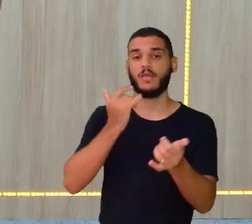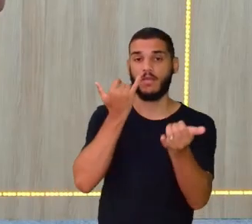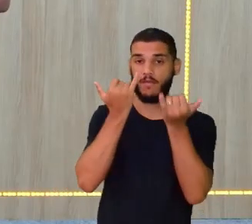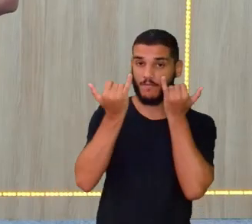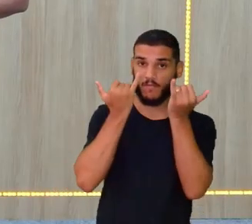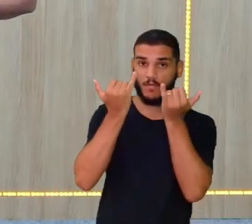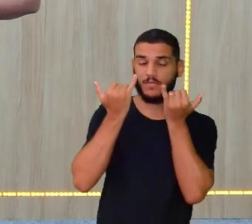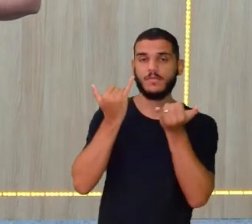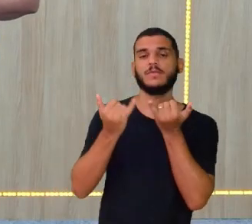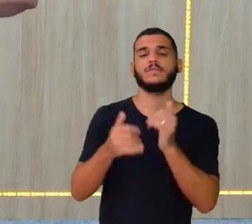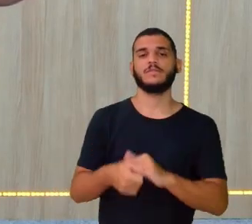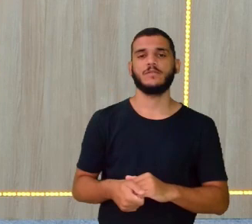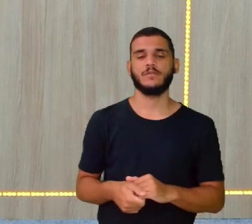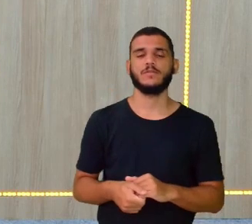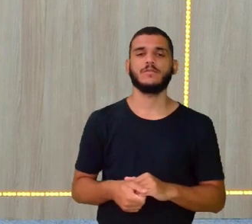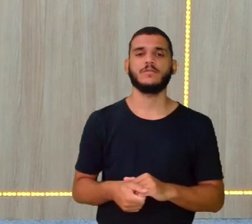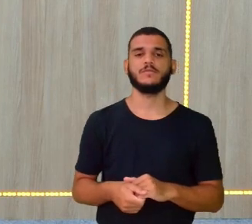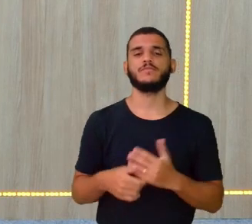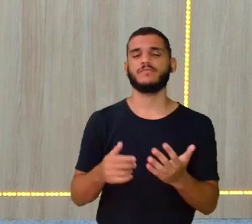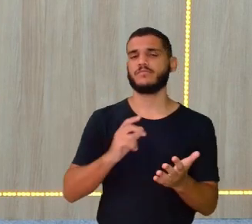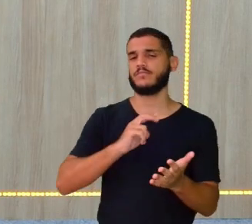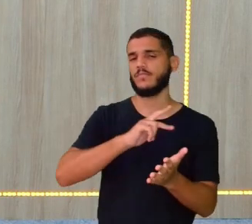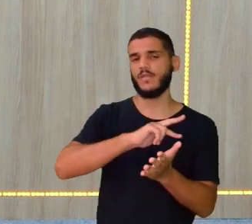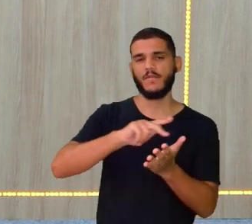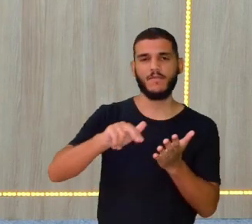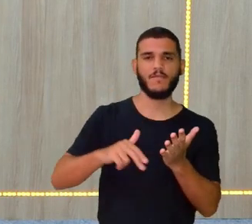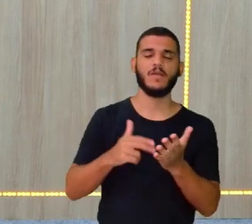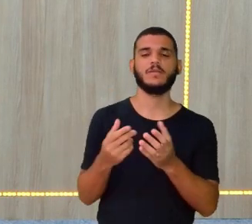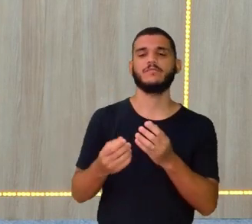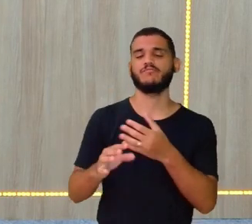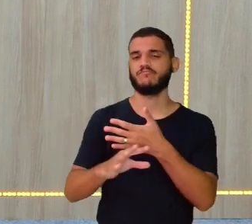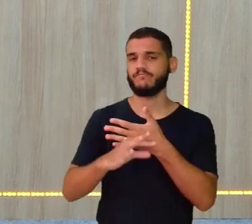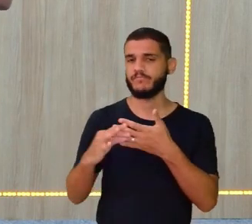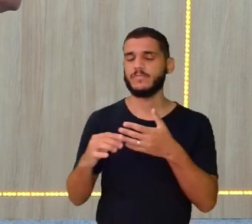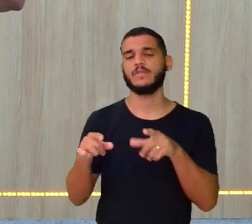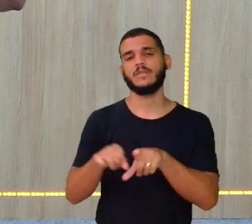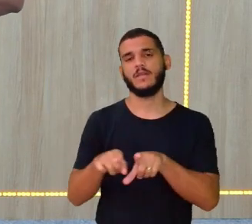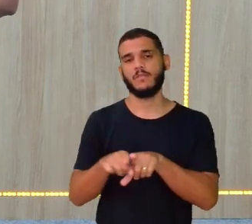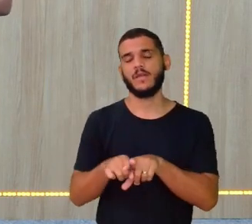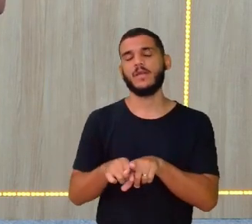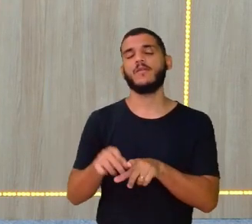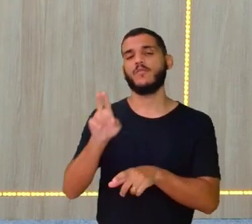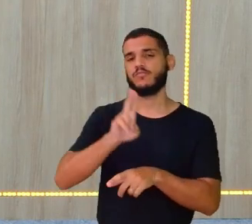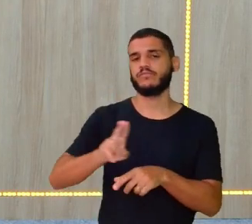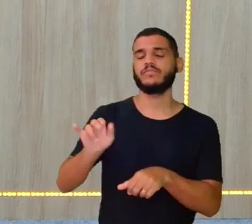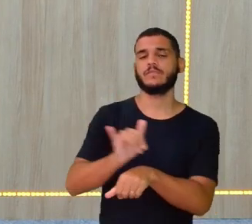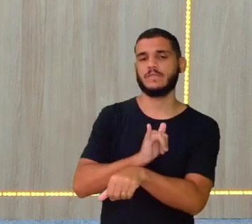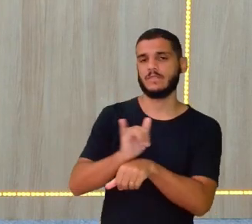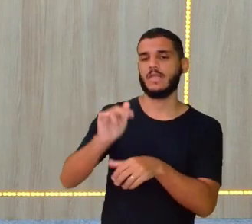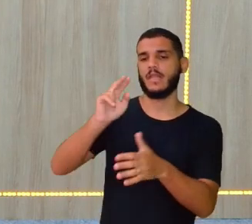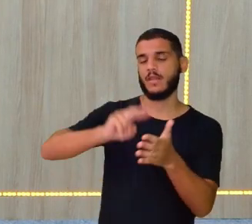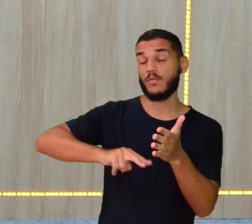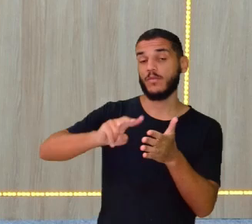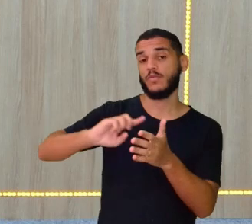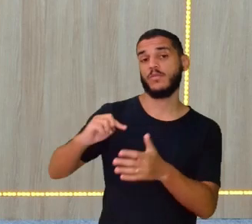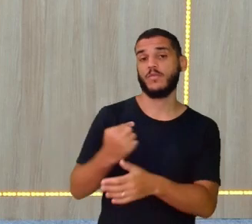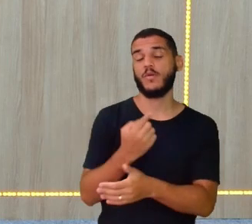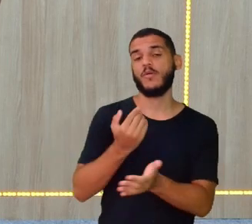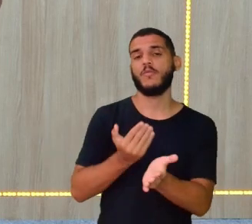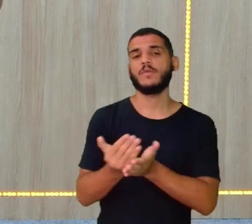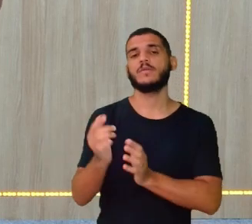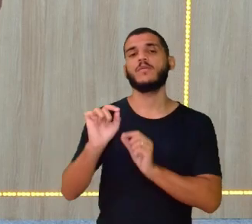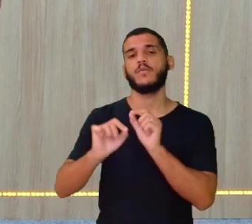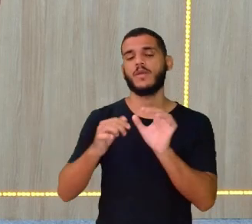informações sobre diversos autores, não é? É a partir da leitura também que começamos a